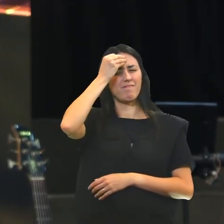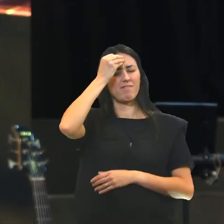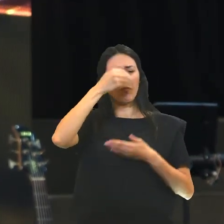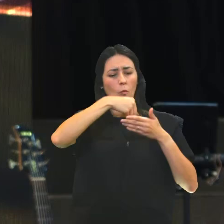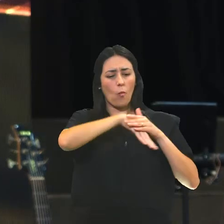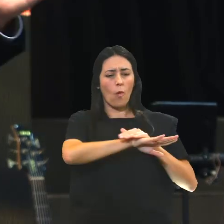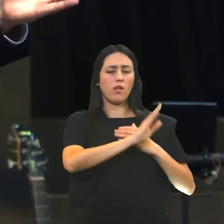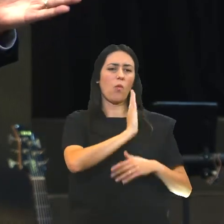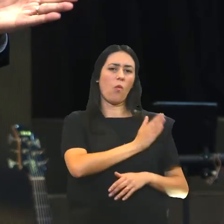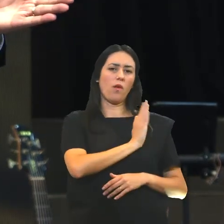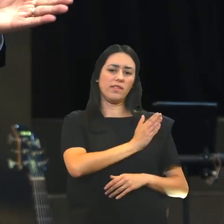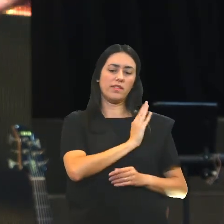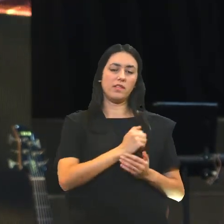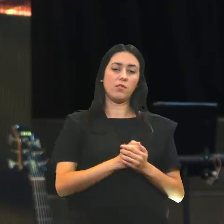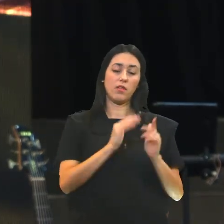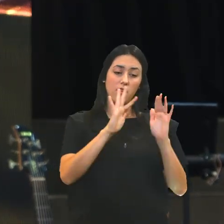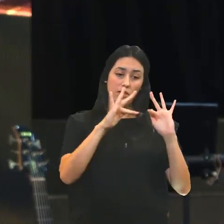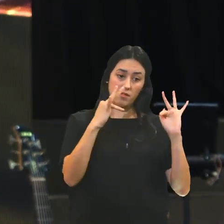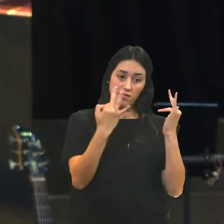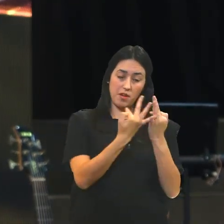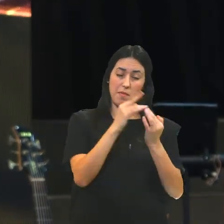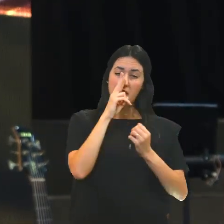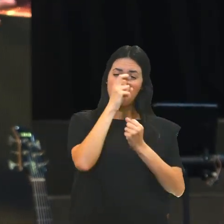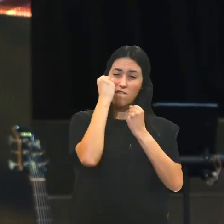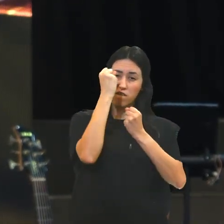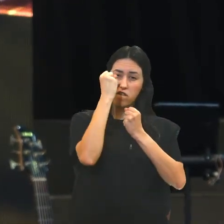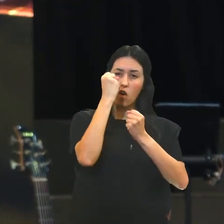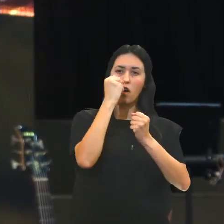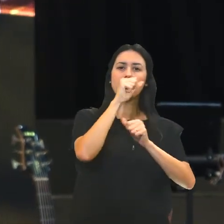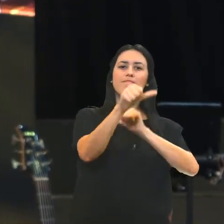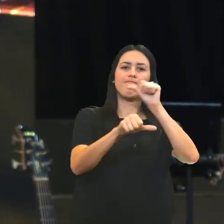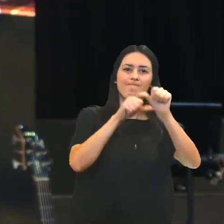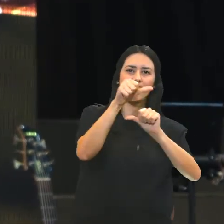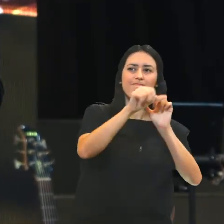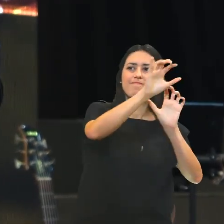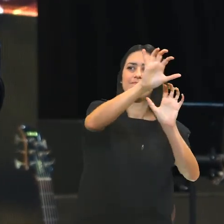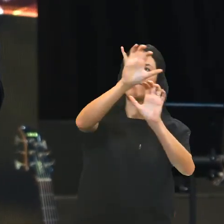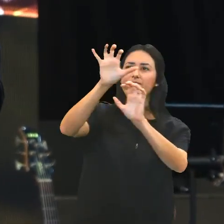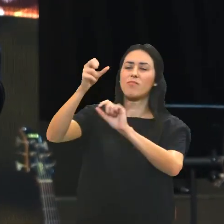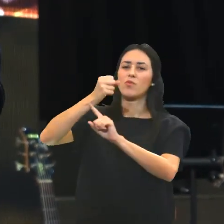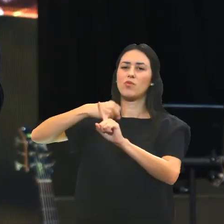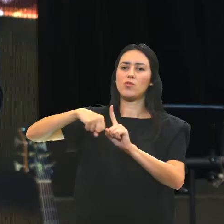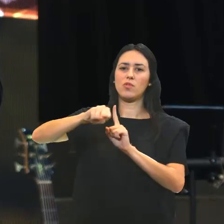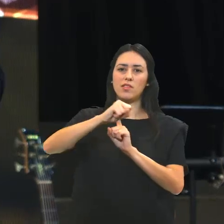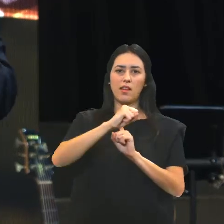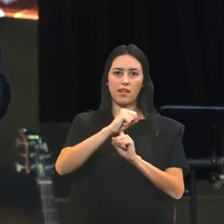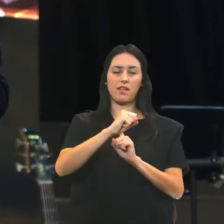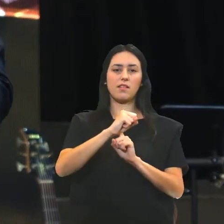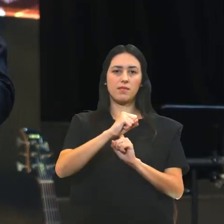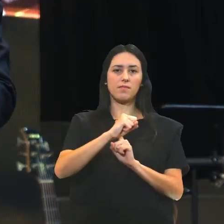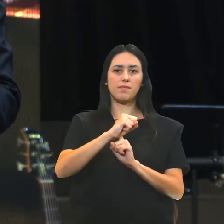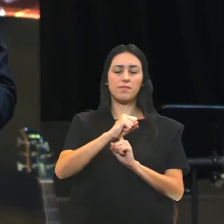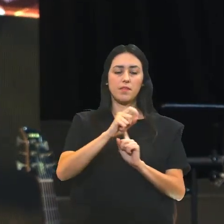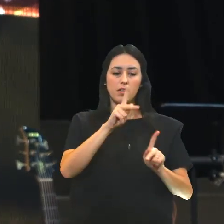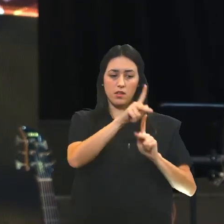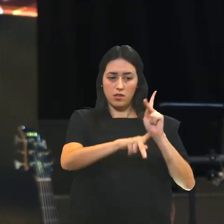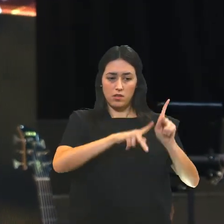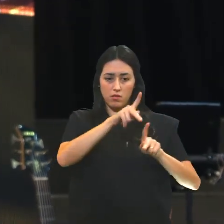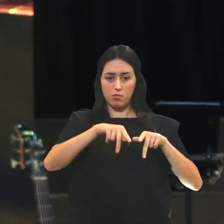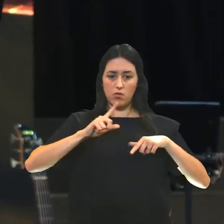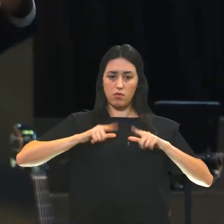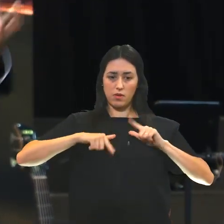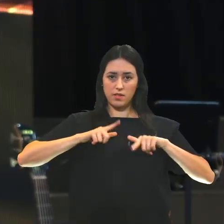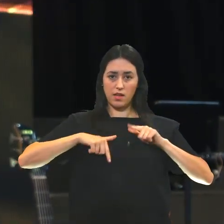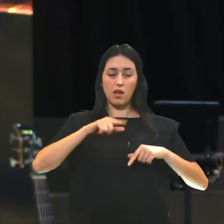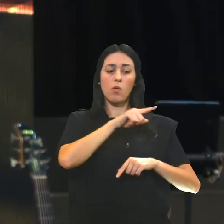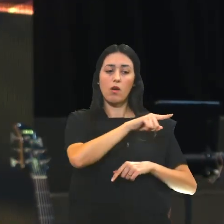Sabe, famílias fortes mudam a sociedade. E porque a família do povo de Israel tinha um